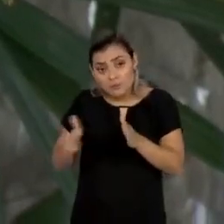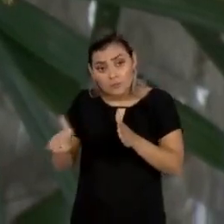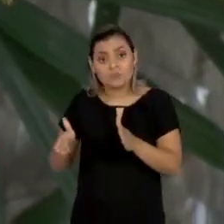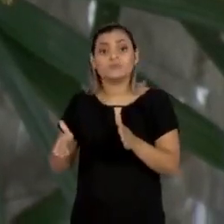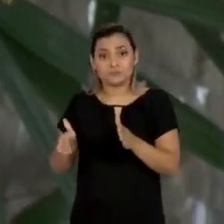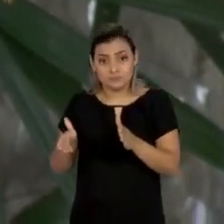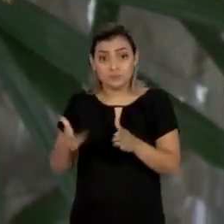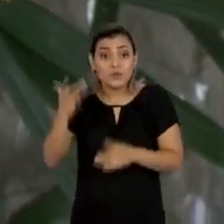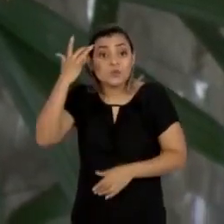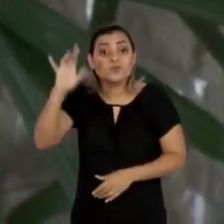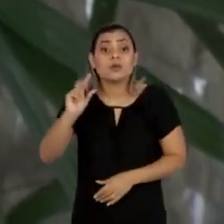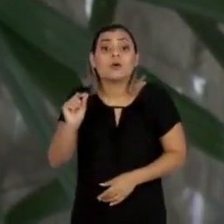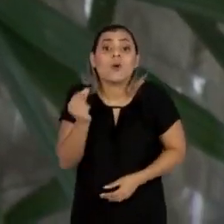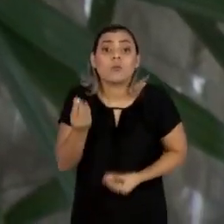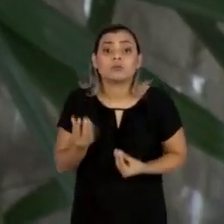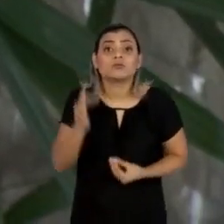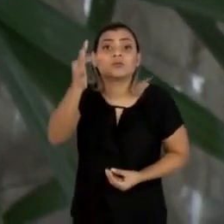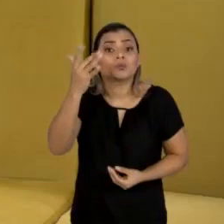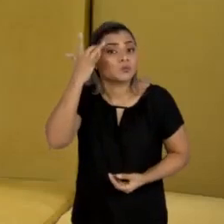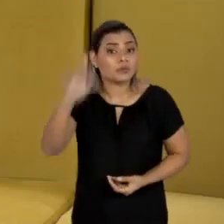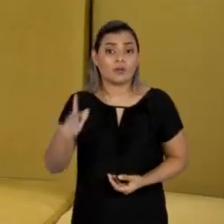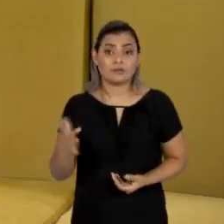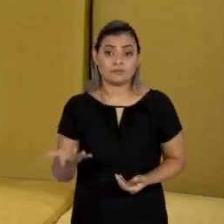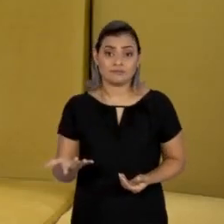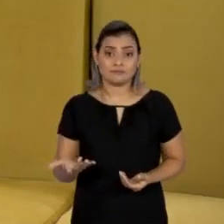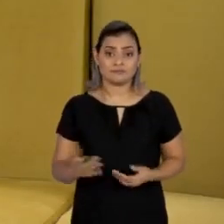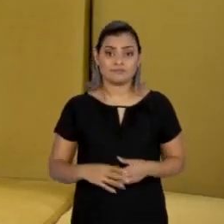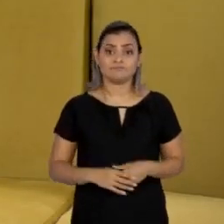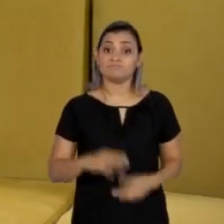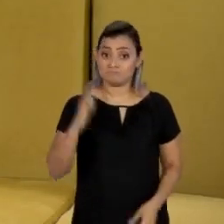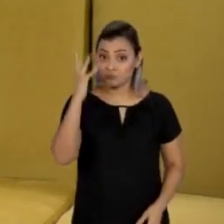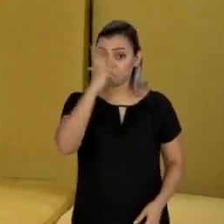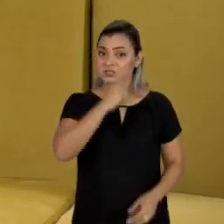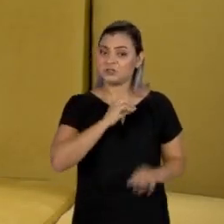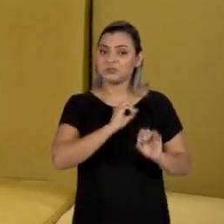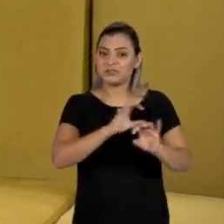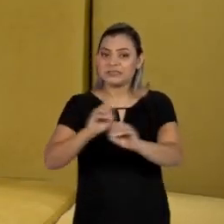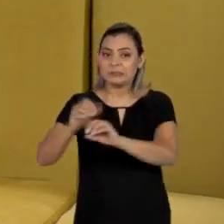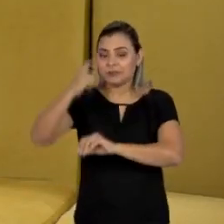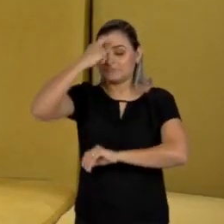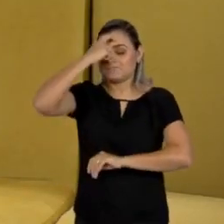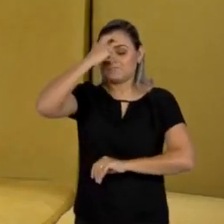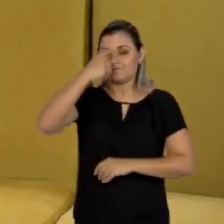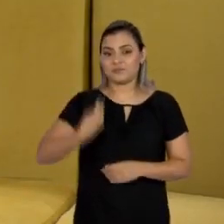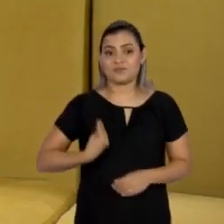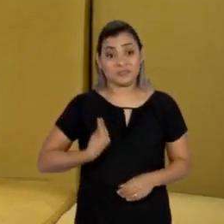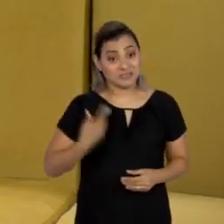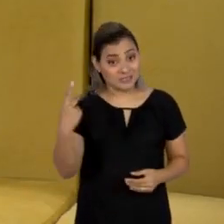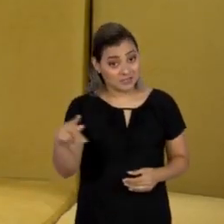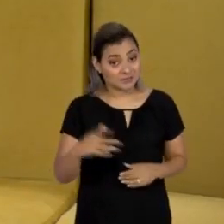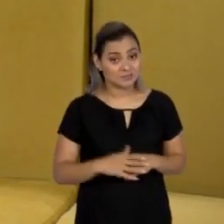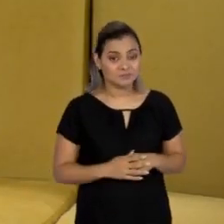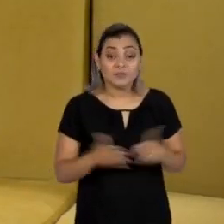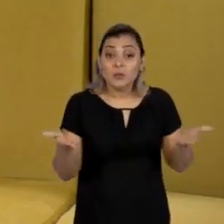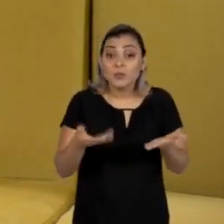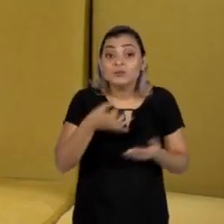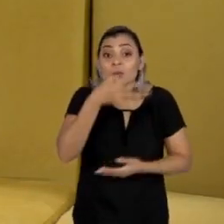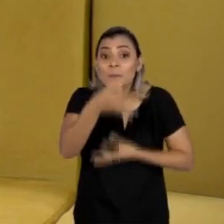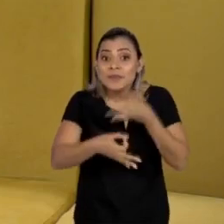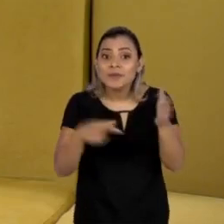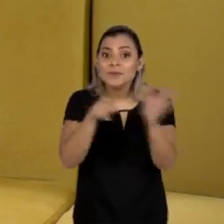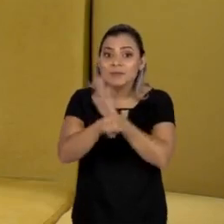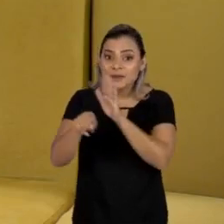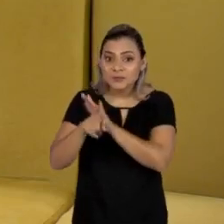dia, que eu não sei quando vai ser. Linda lição de vida. E você pode participar aqui do programa com as